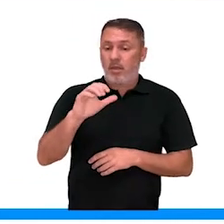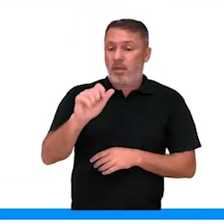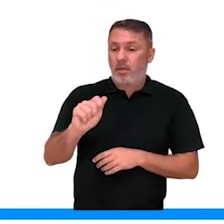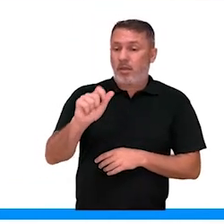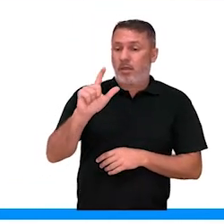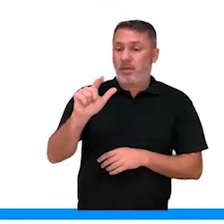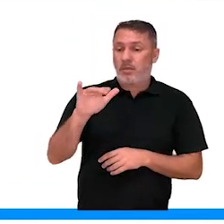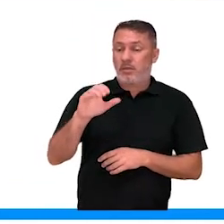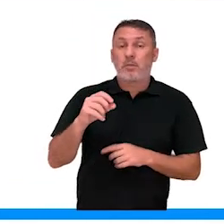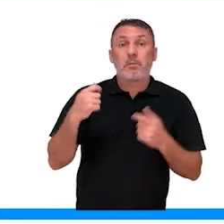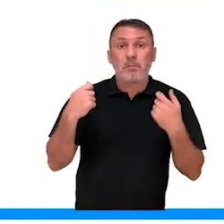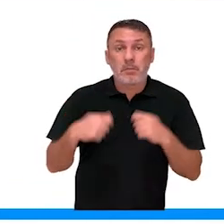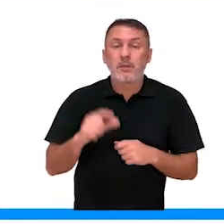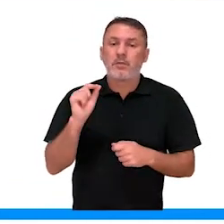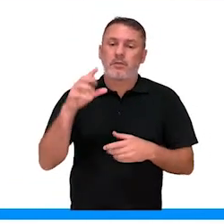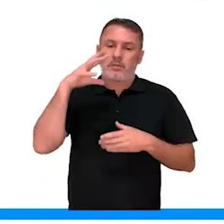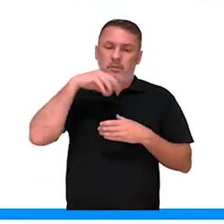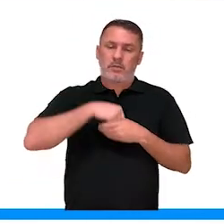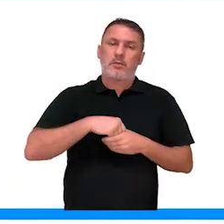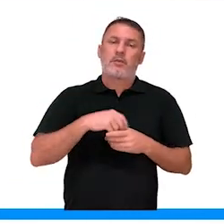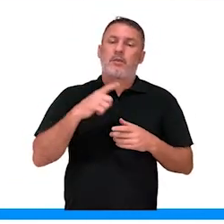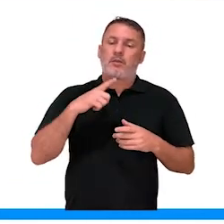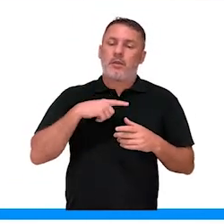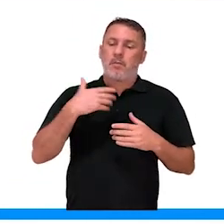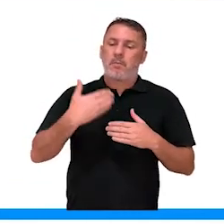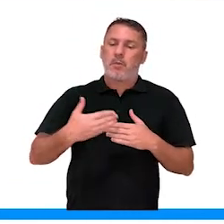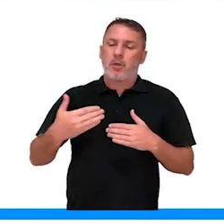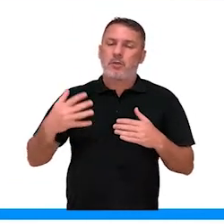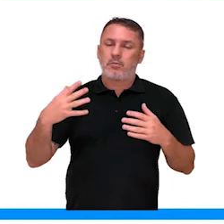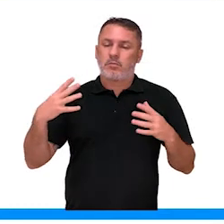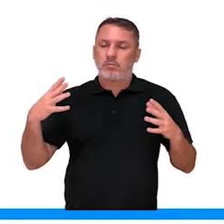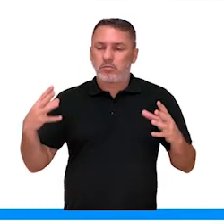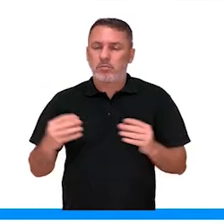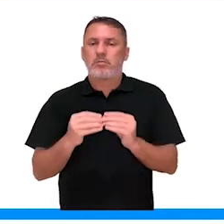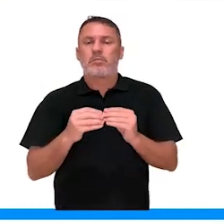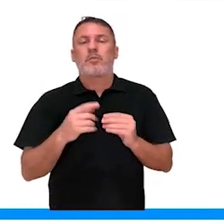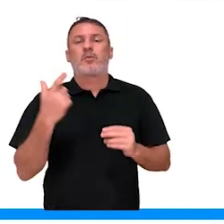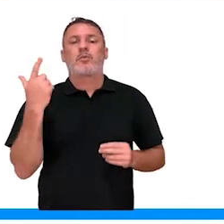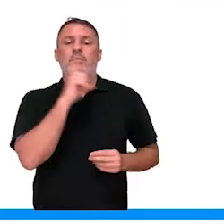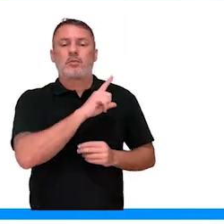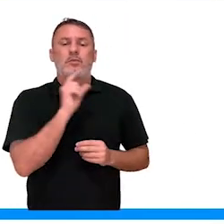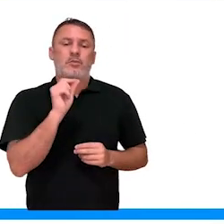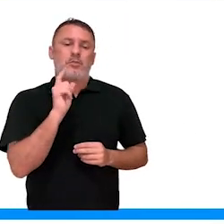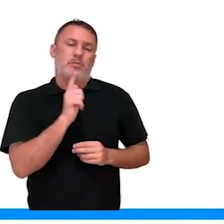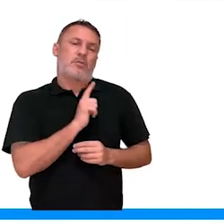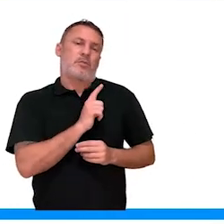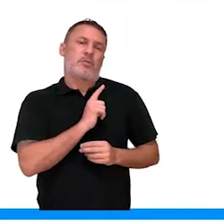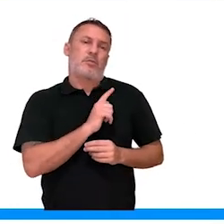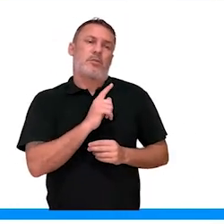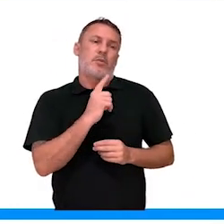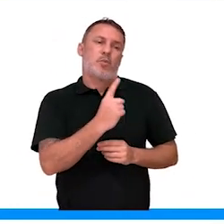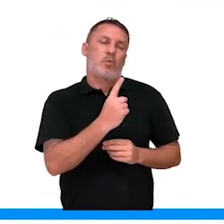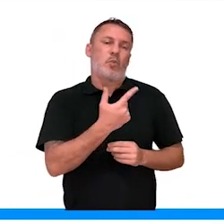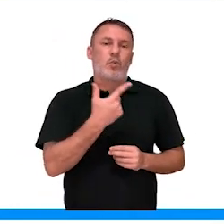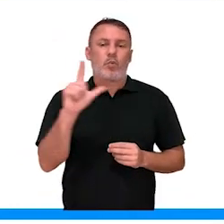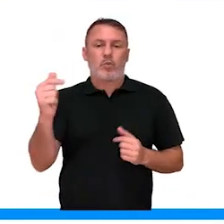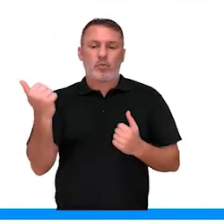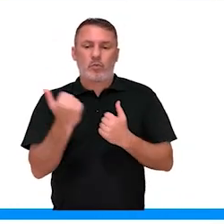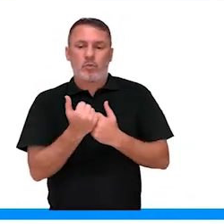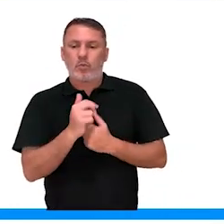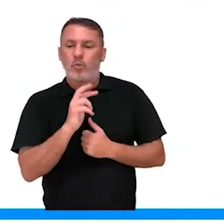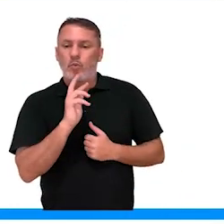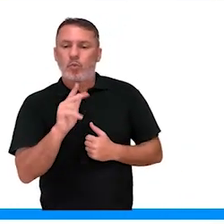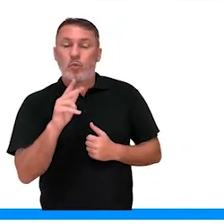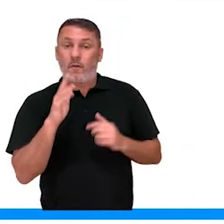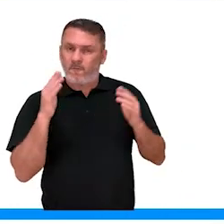cálcio, ele precisa estar presente no processo para que a gente tenha conversão de uma substância em outra,